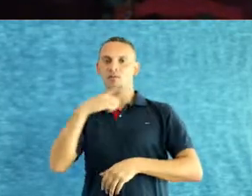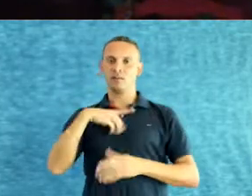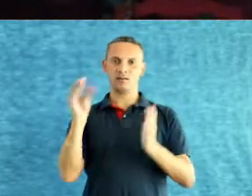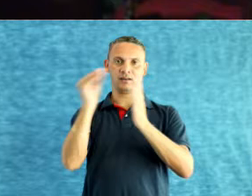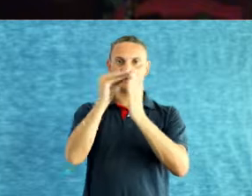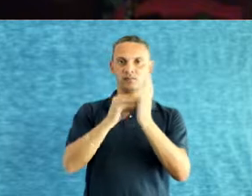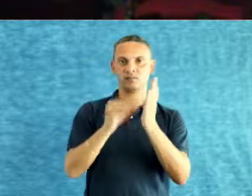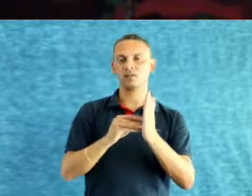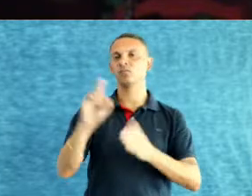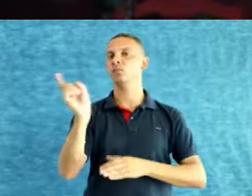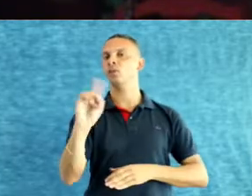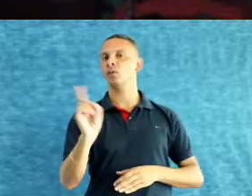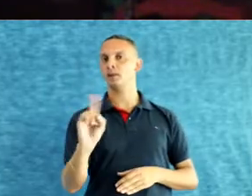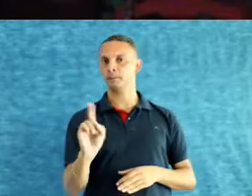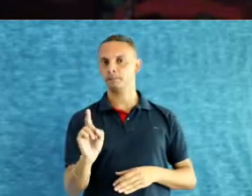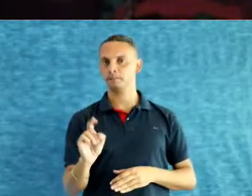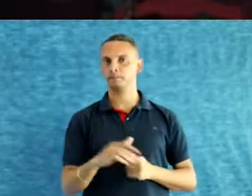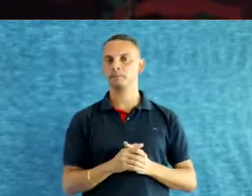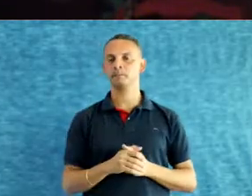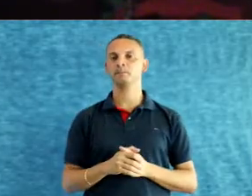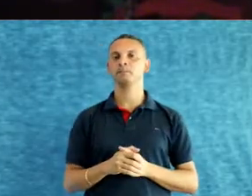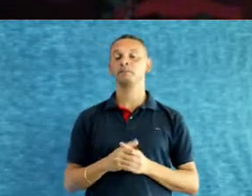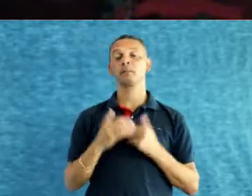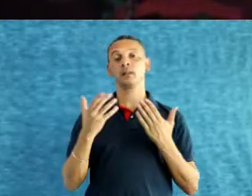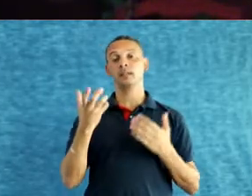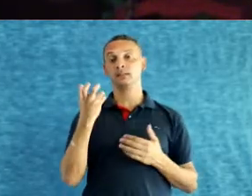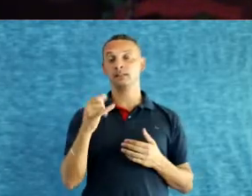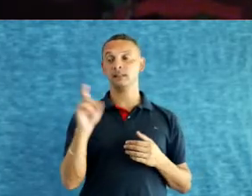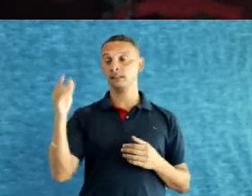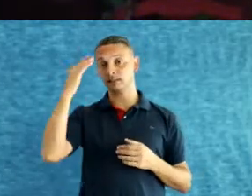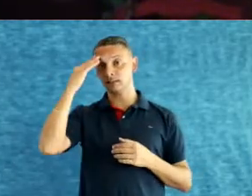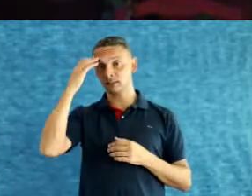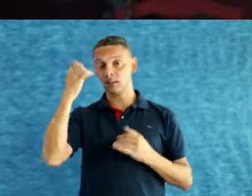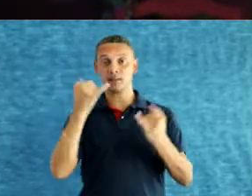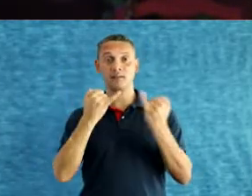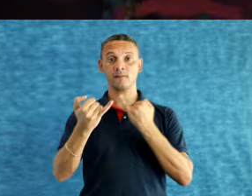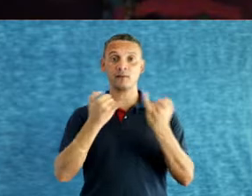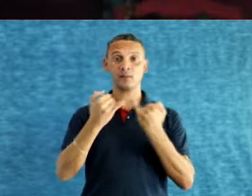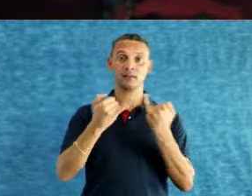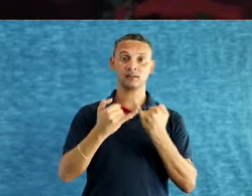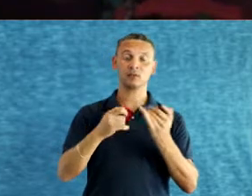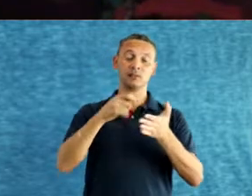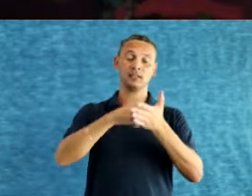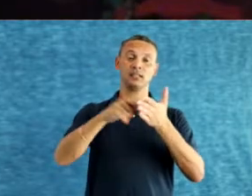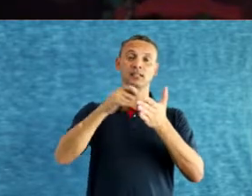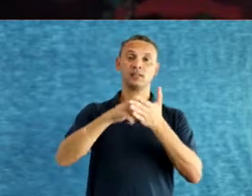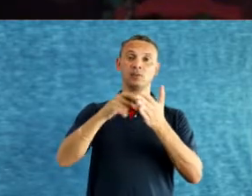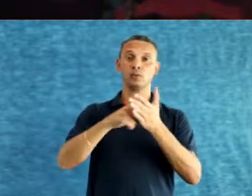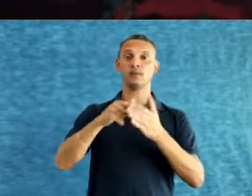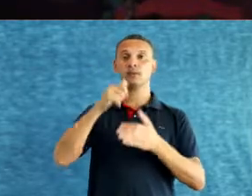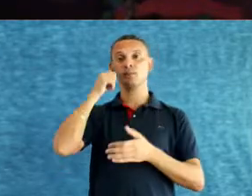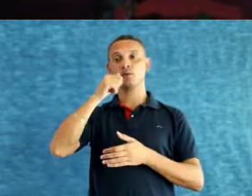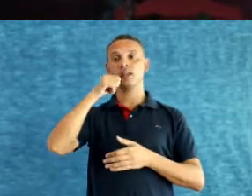dos navios vinham da Europa, antes deles chegarem no Rio de Janeiro, eles paravam no Recife. Então, os livros, os